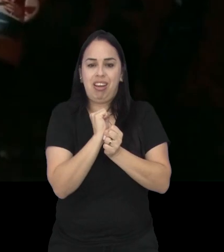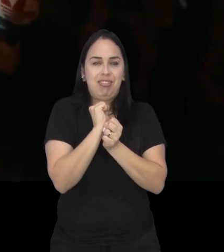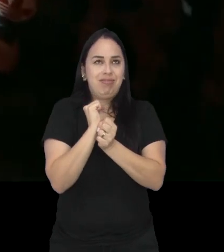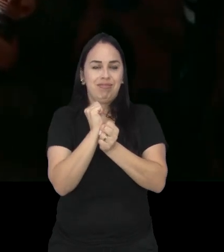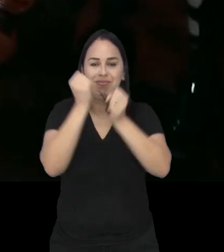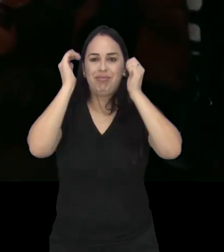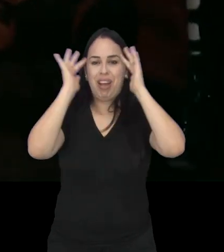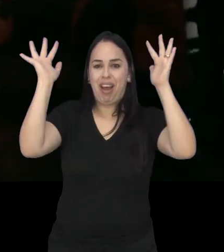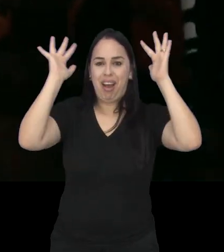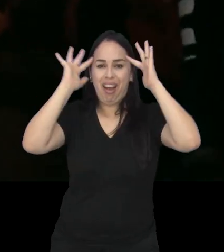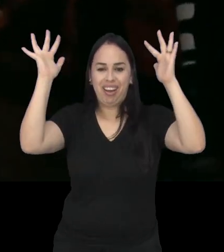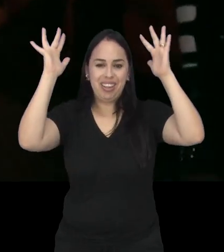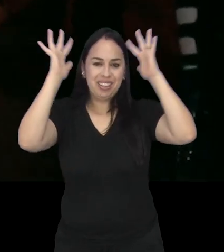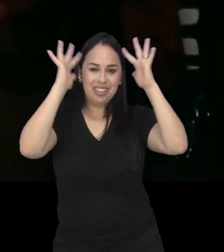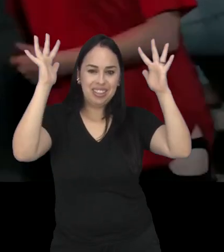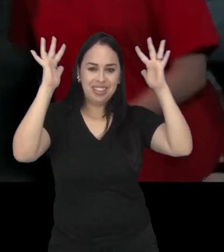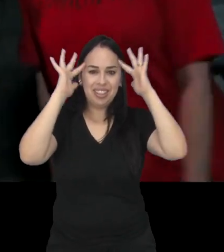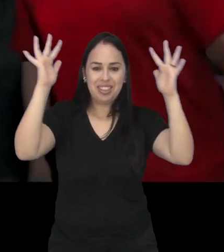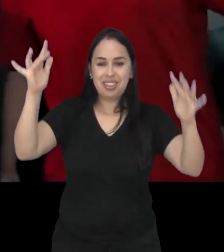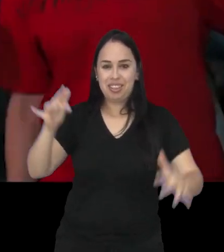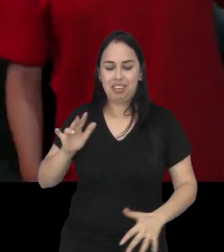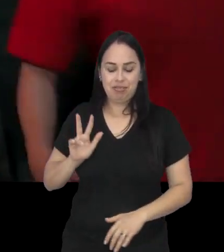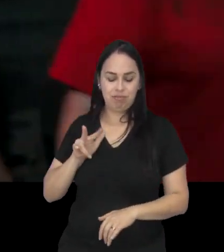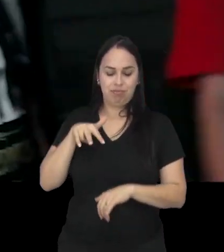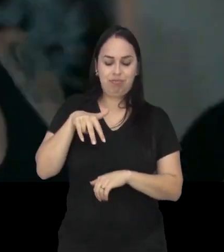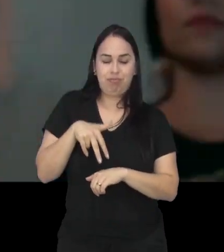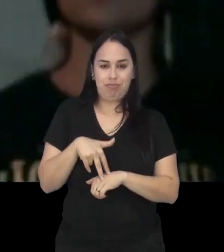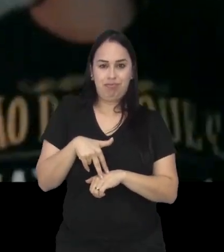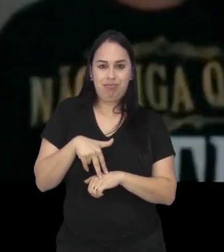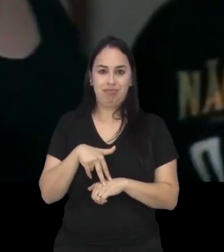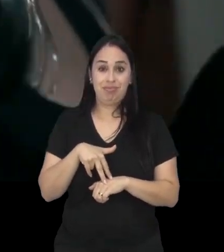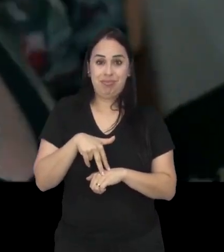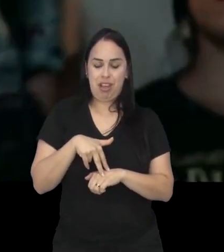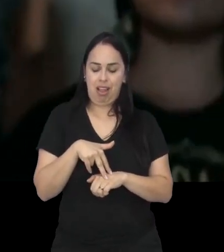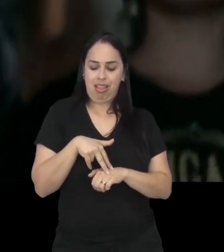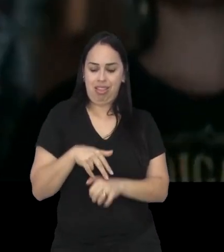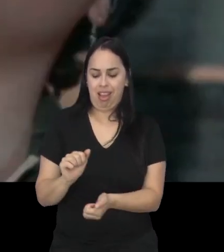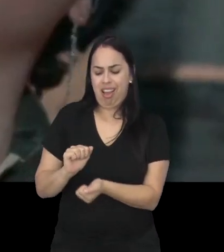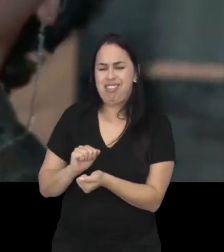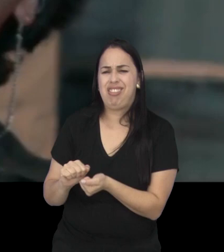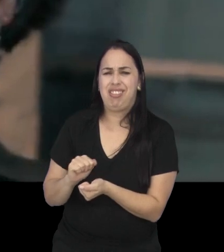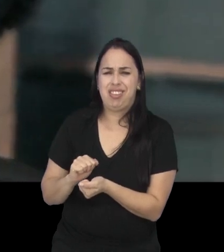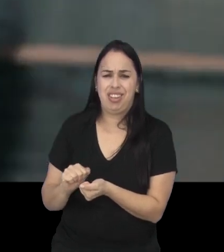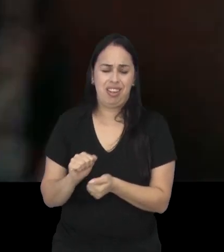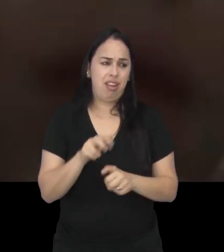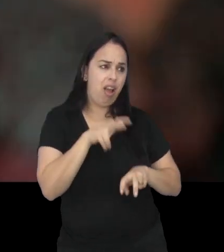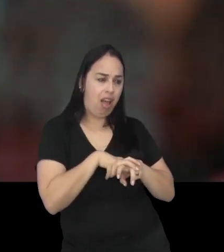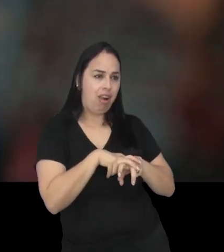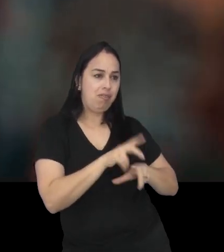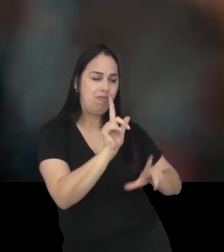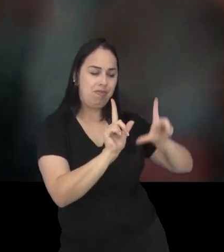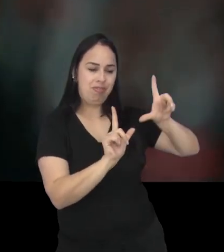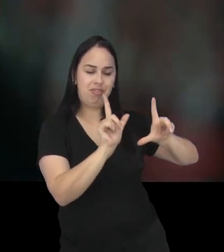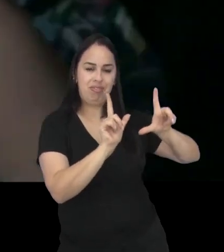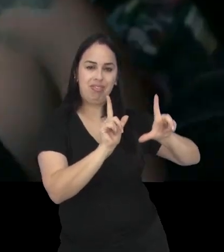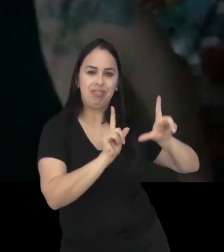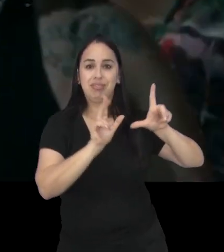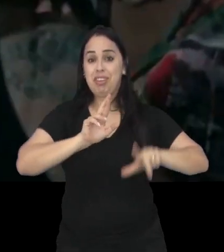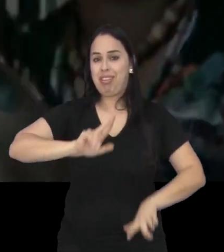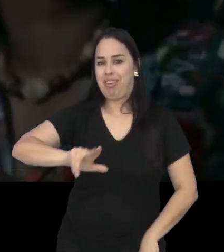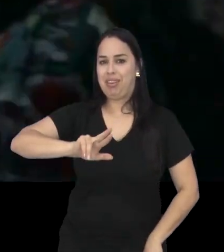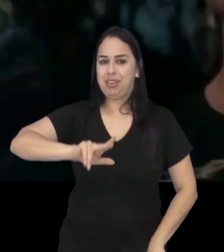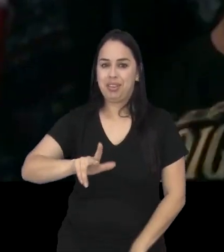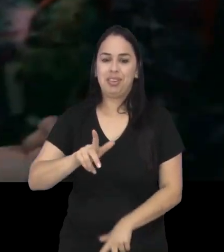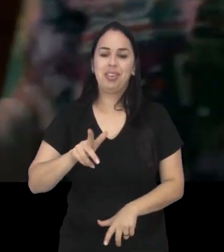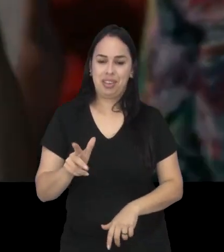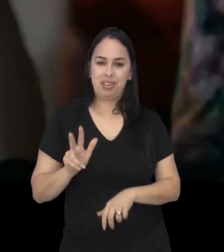voar. Na história da avó, viu onde é o seu lugar. Não é lavando louça e nem na sala de estar. Por